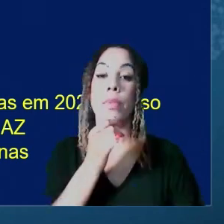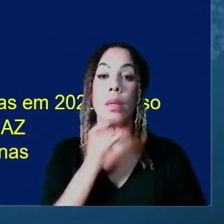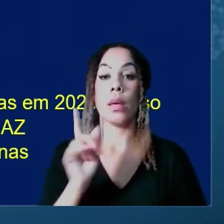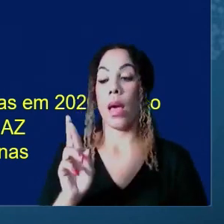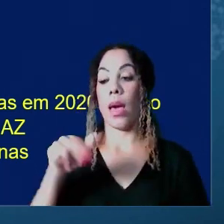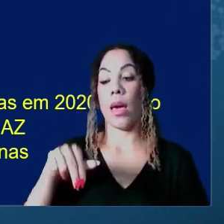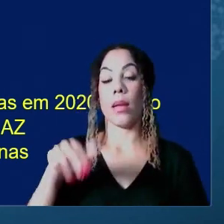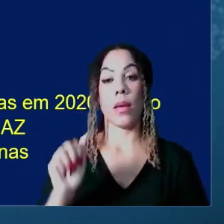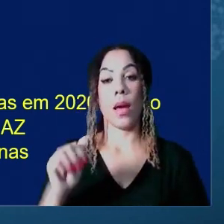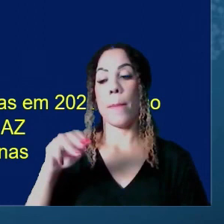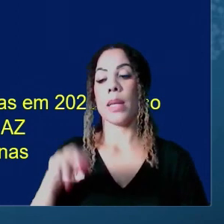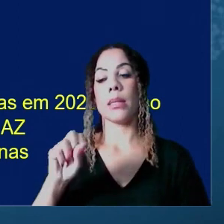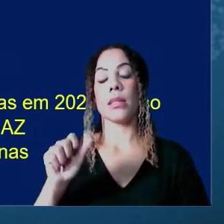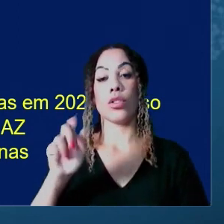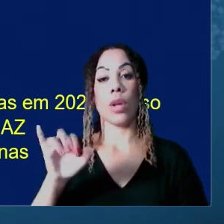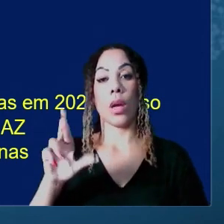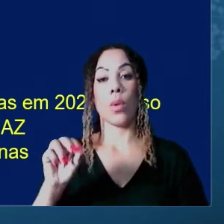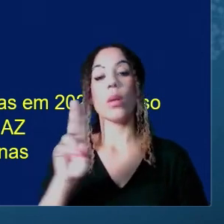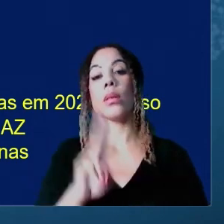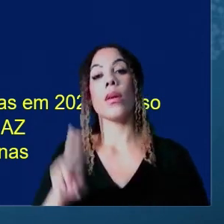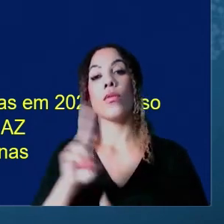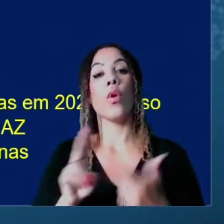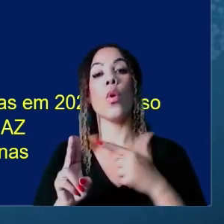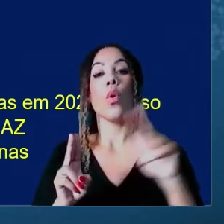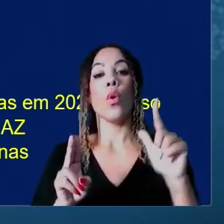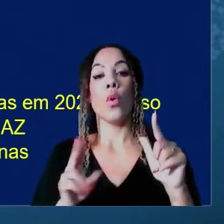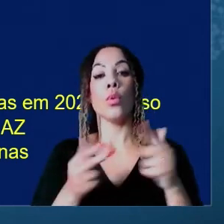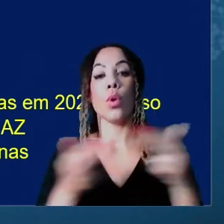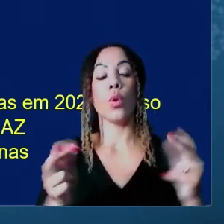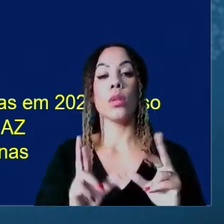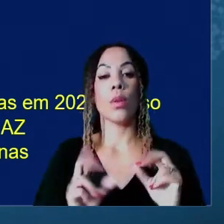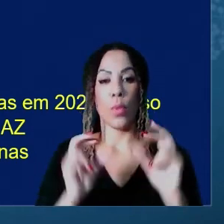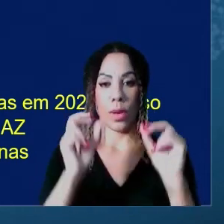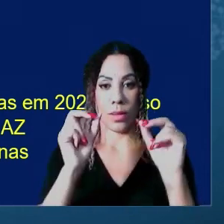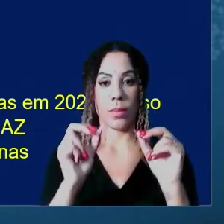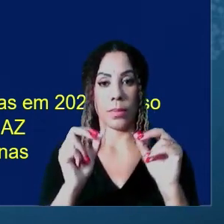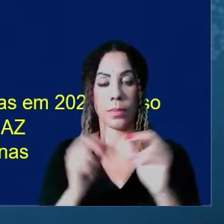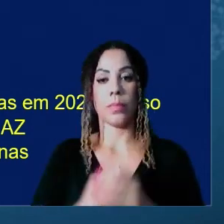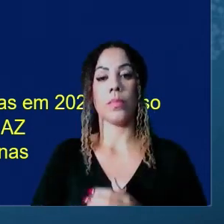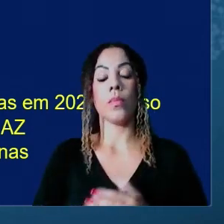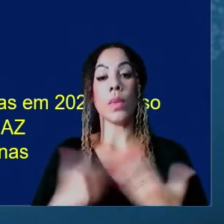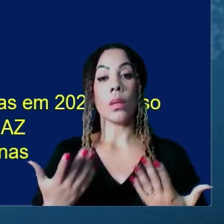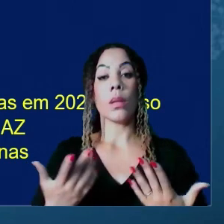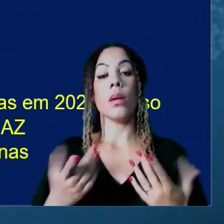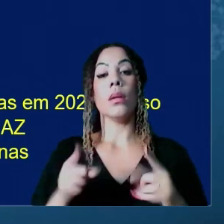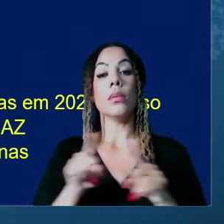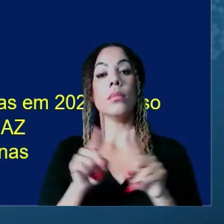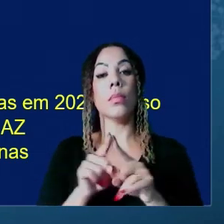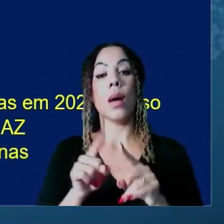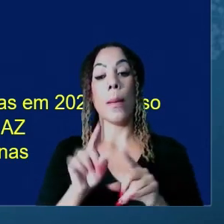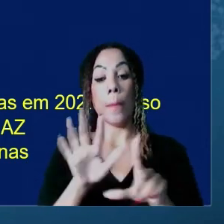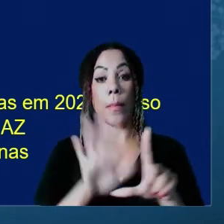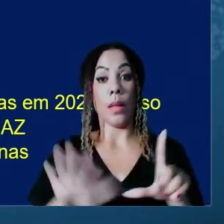mensageiro, que estava sendo utilizada em relação a câncer. E, dentre as próprias